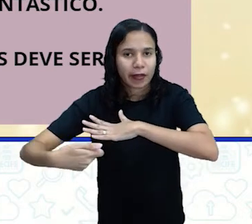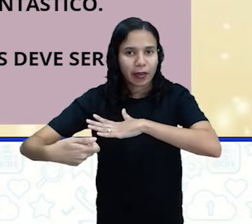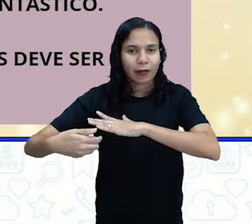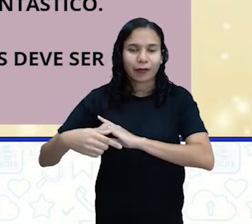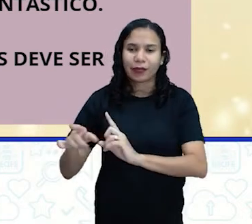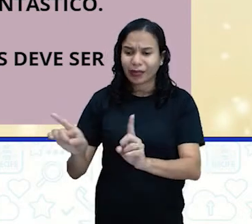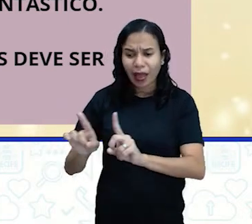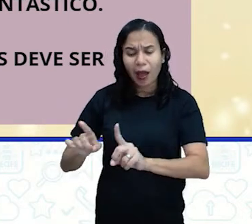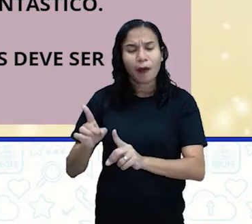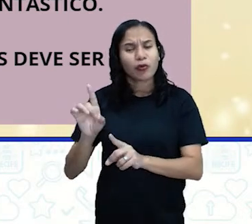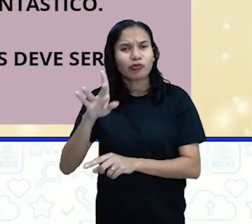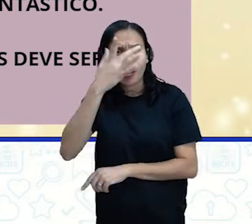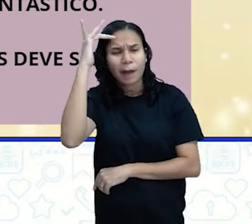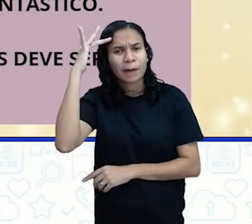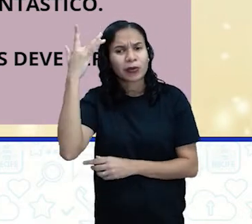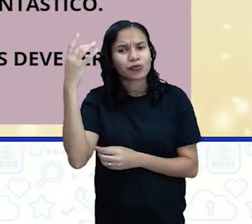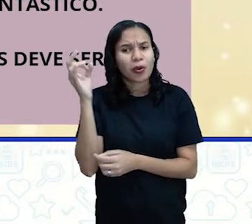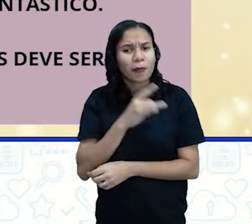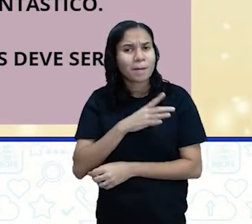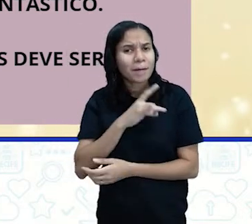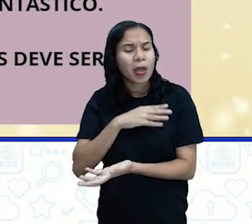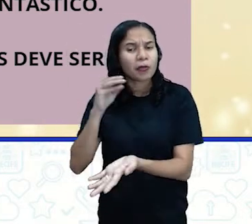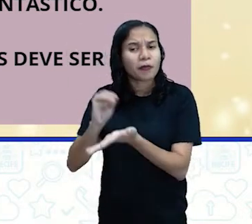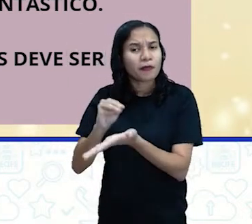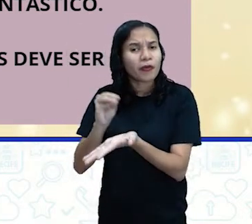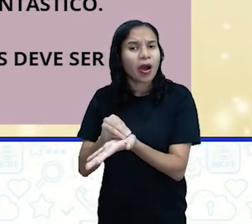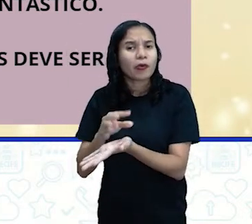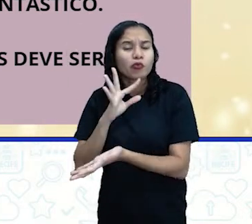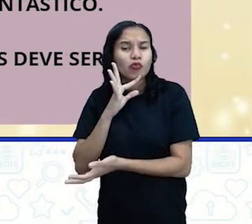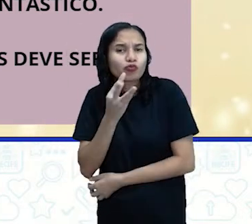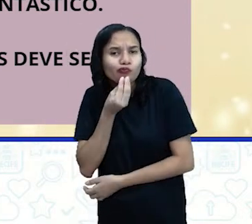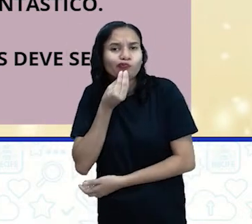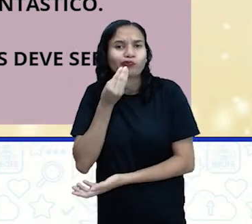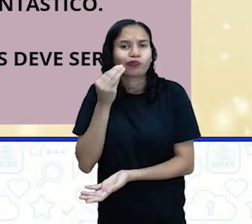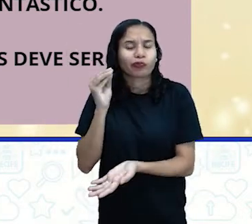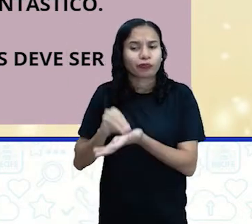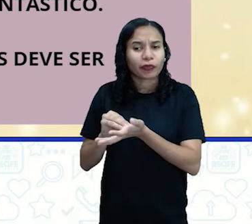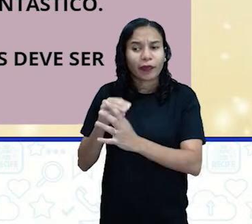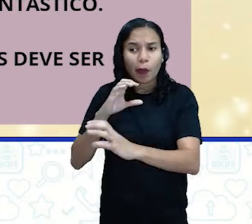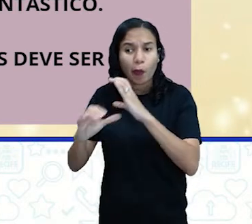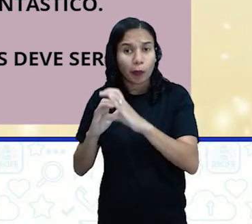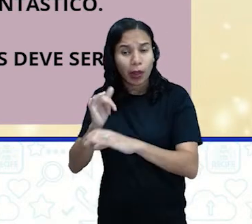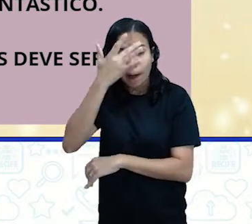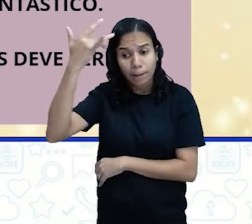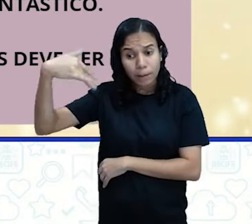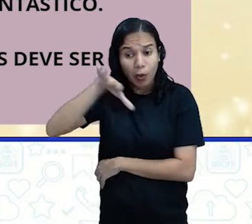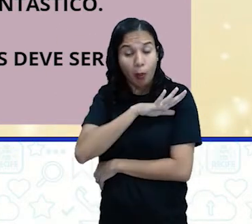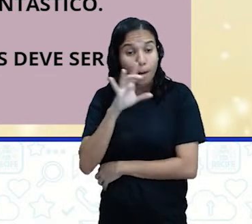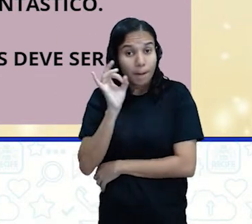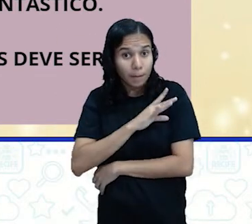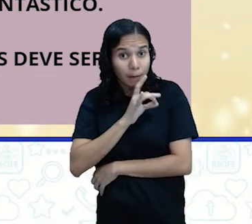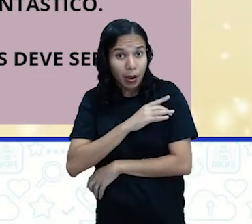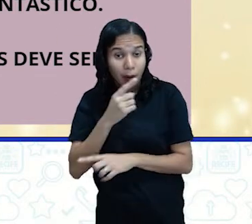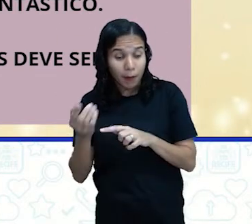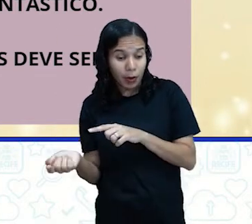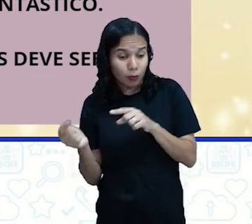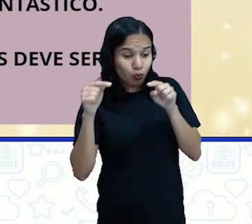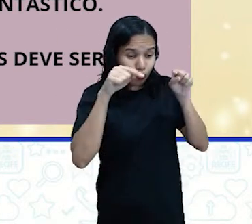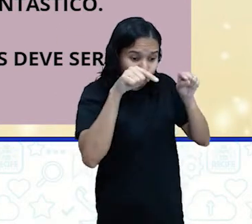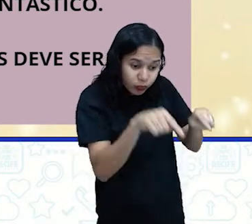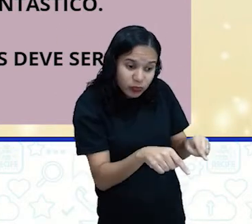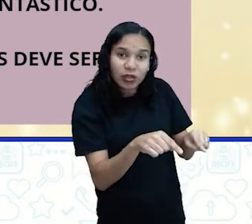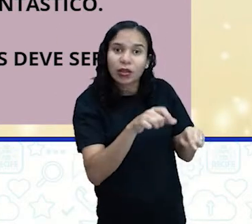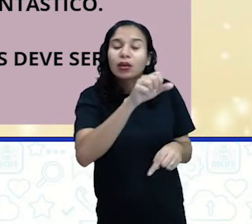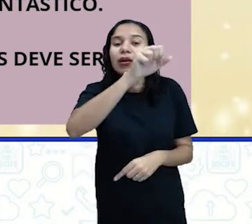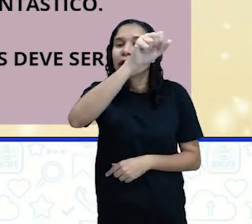Foi só uma falta de conhecimento que levou ao pânico. Agora, a Guerra dos Mundos